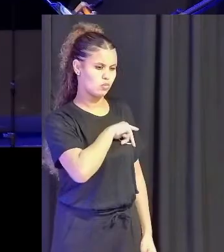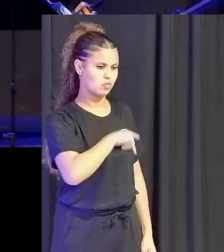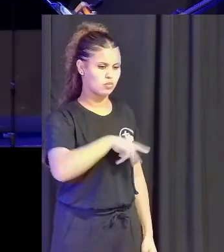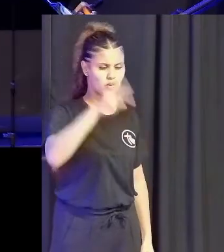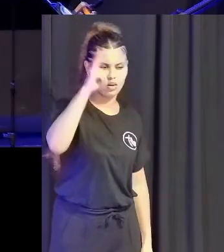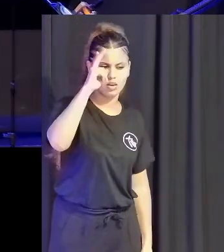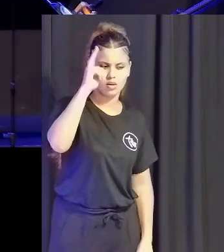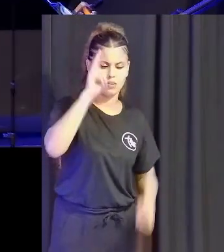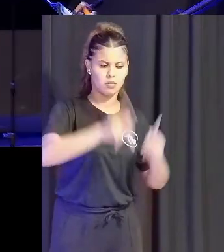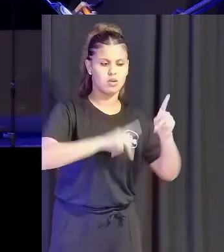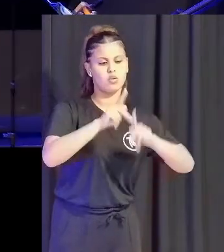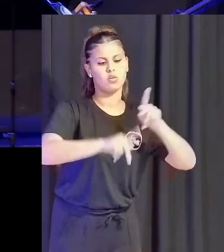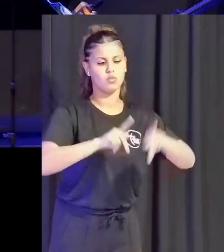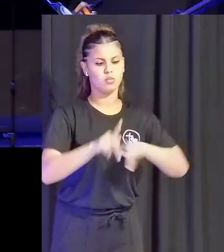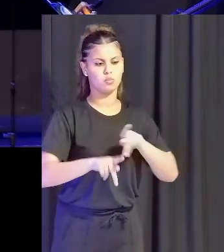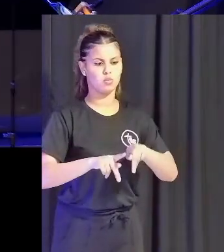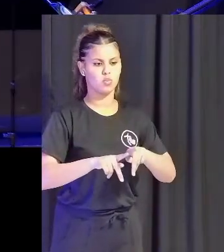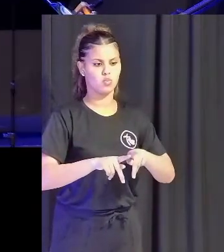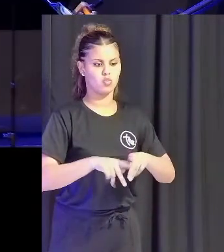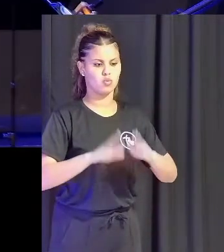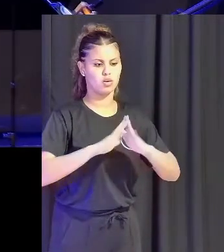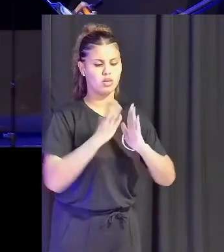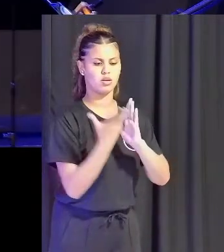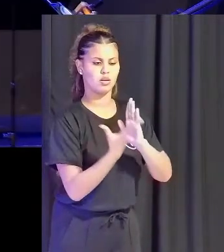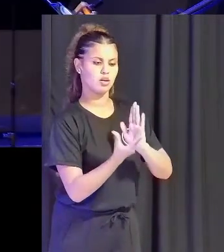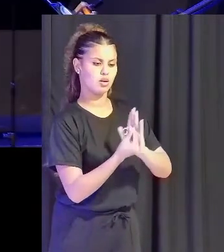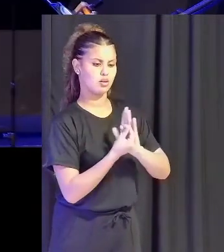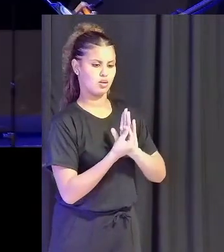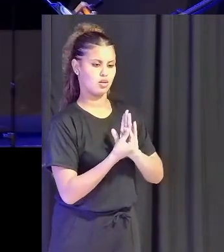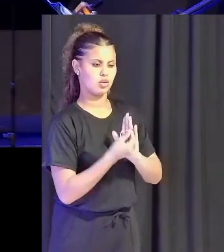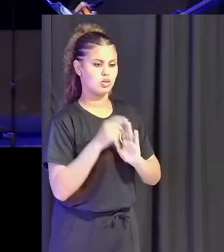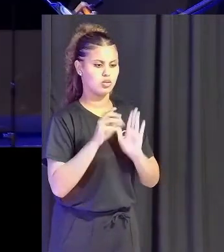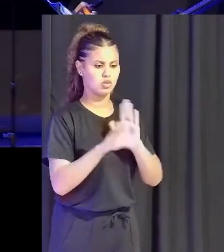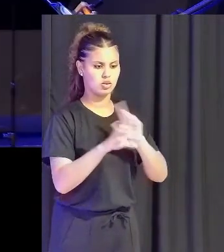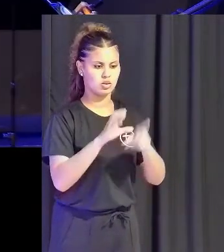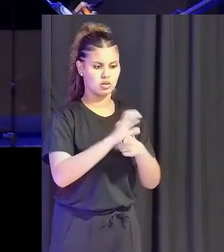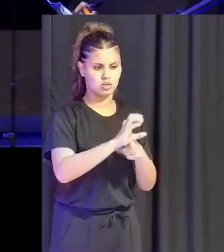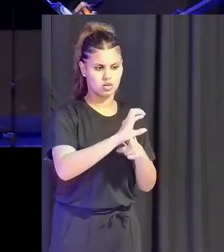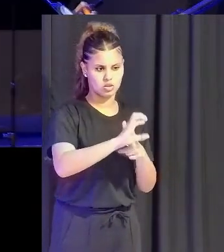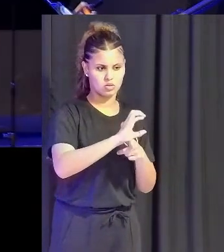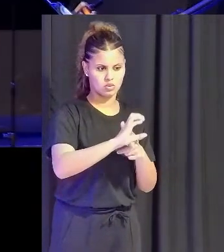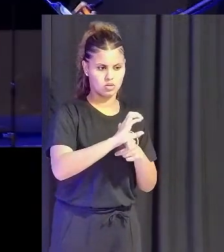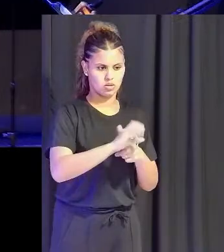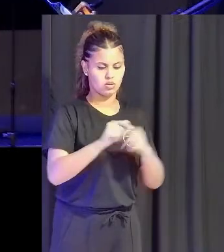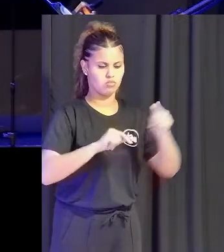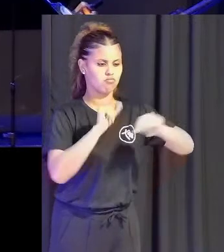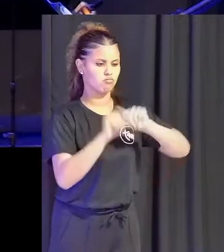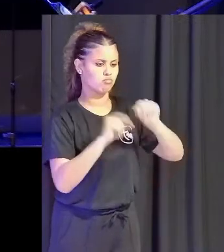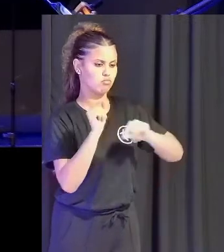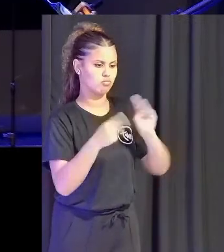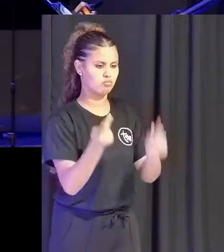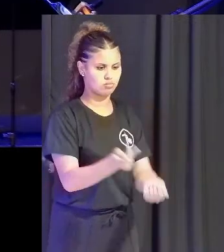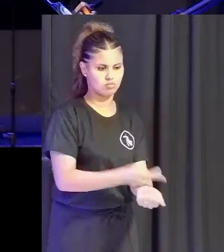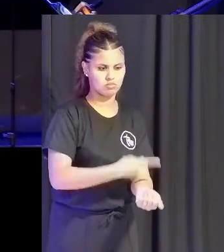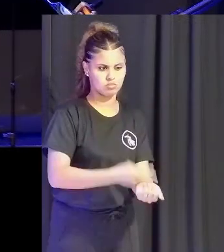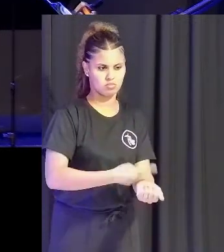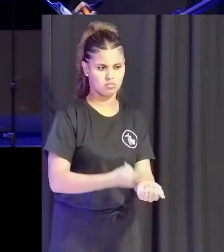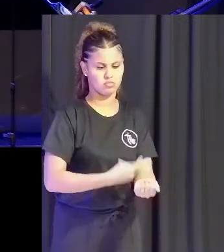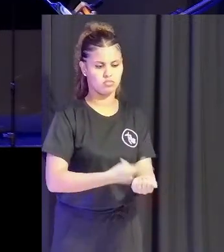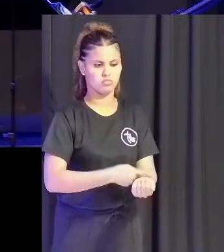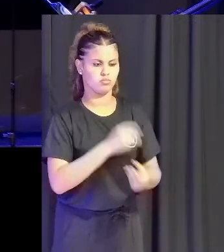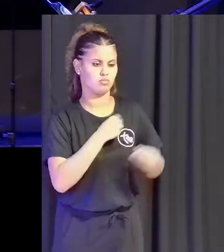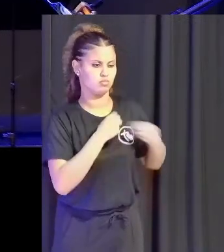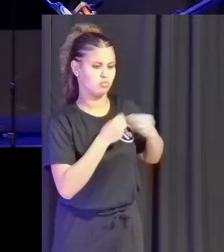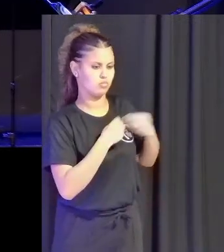povo, a igreja de Corinto, sobre alguns erros e pecados que o povo de Israel fez.